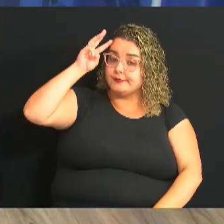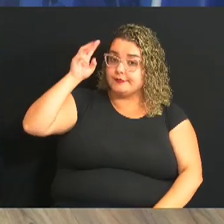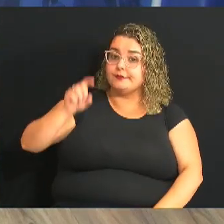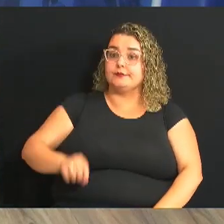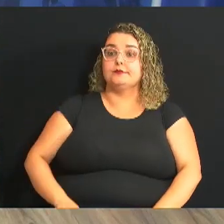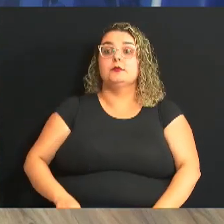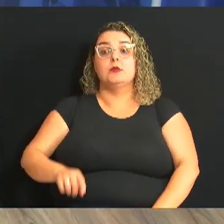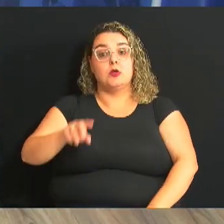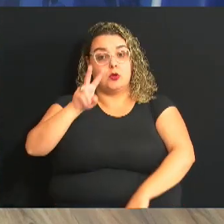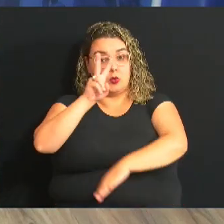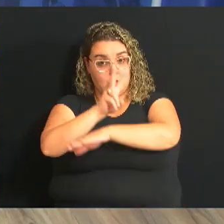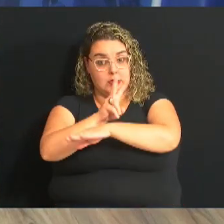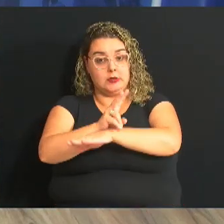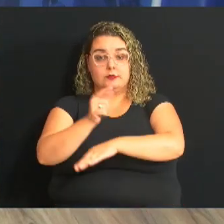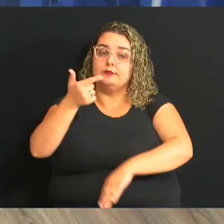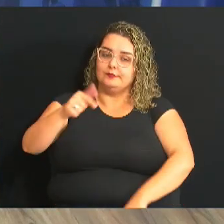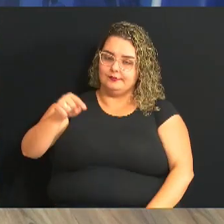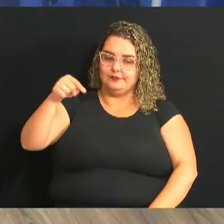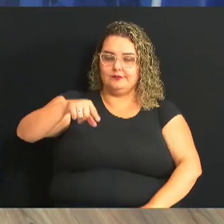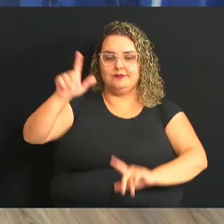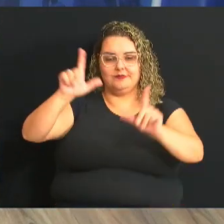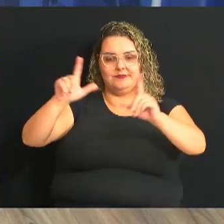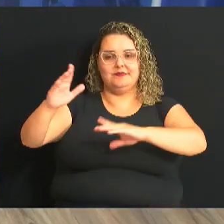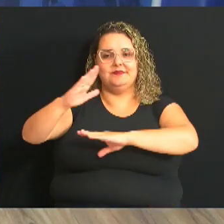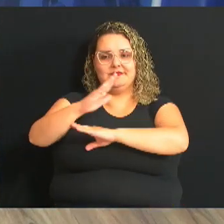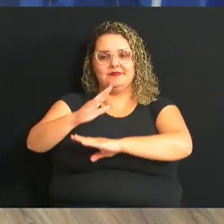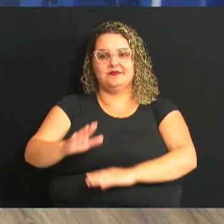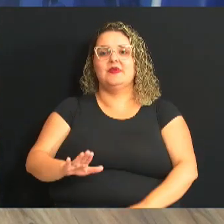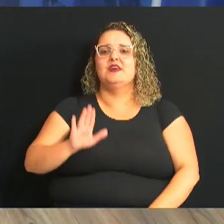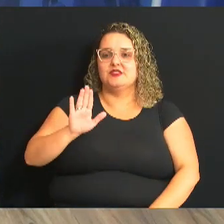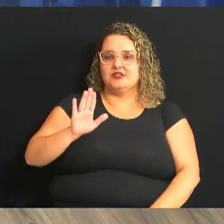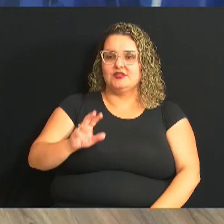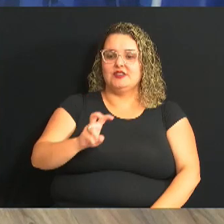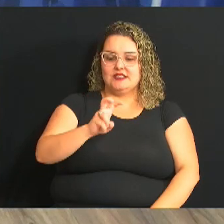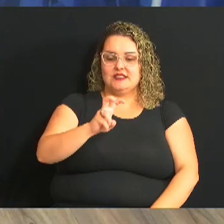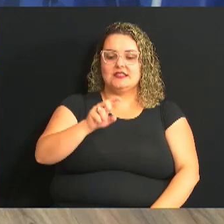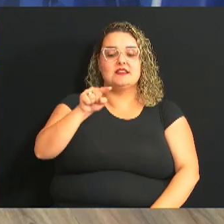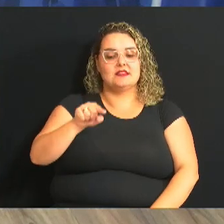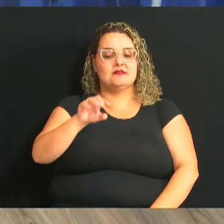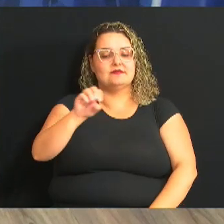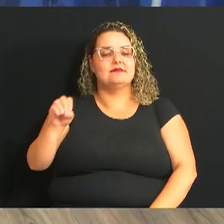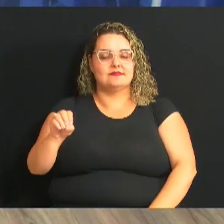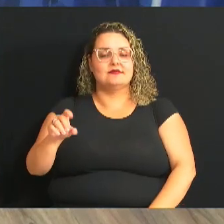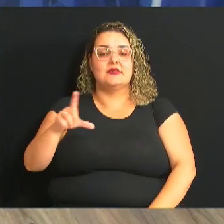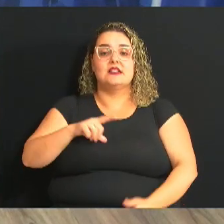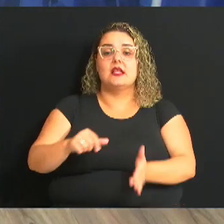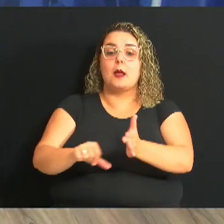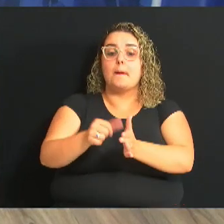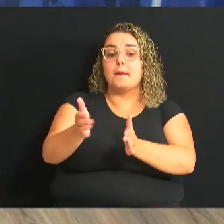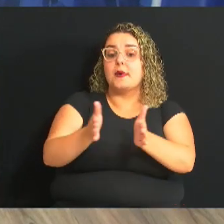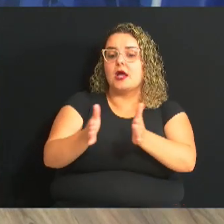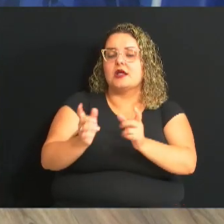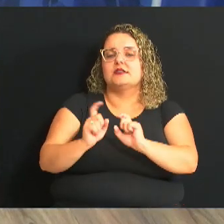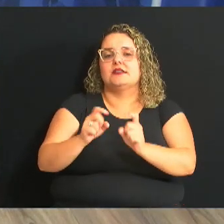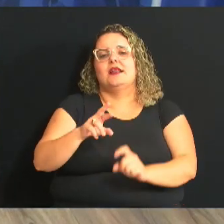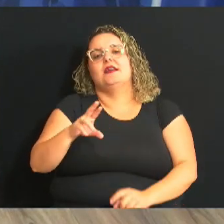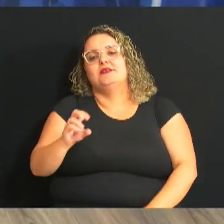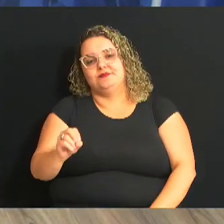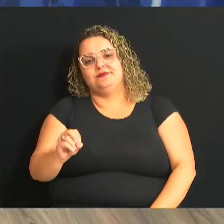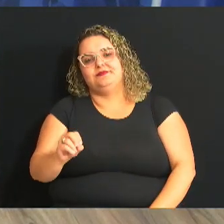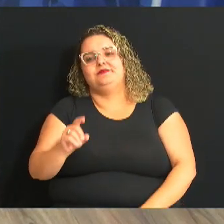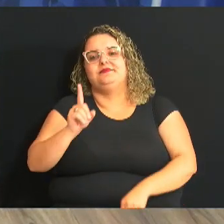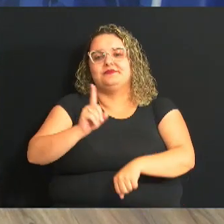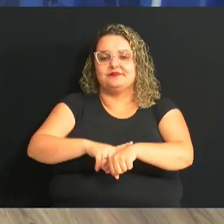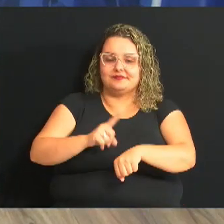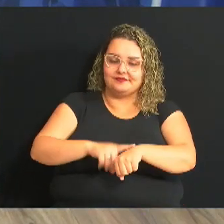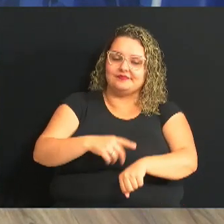se cuide. Continue aqui na TV Câmara Campinas. Daqui a pouco, às 5 horas da tarde, tem a primeira parte da reunião ordinária. E a partir das